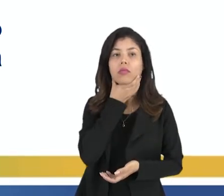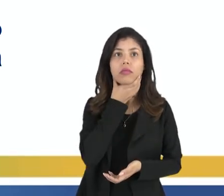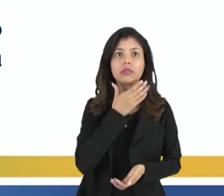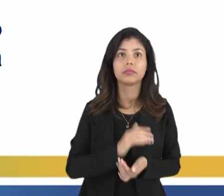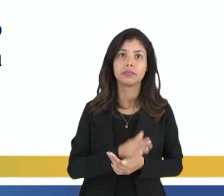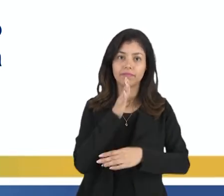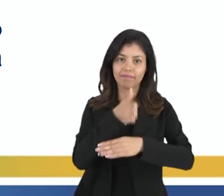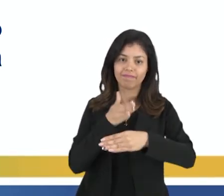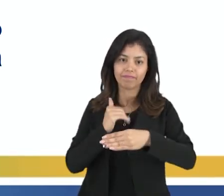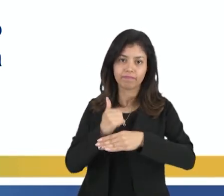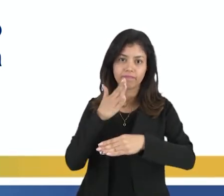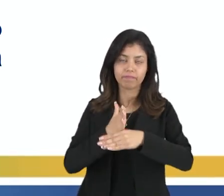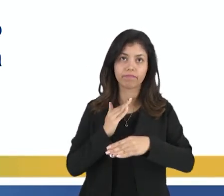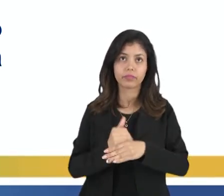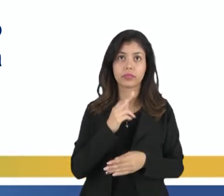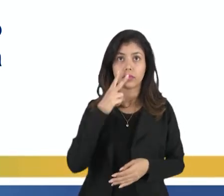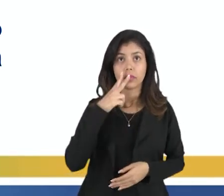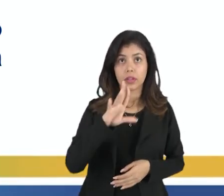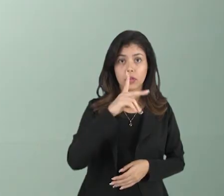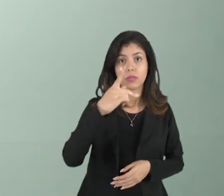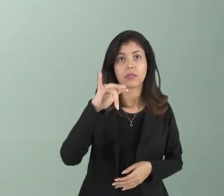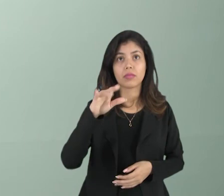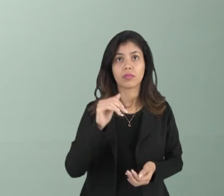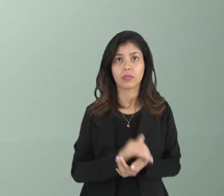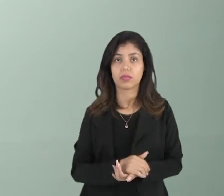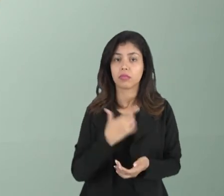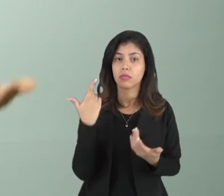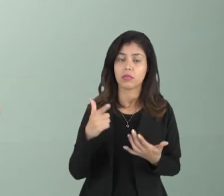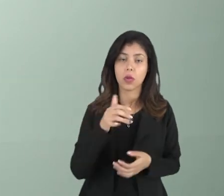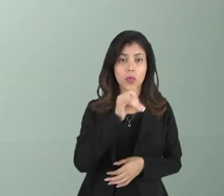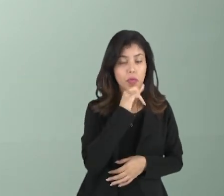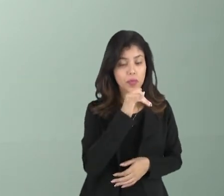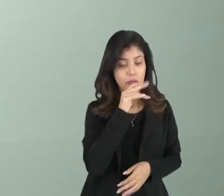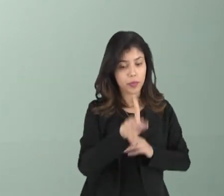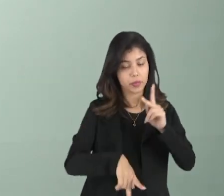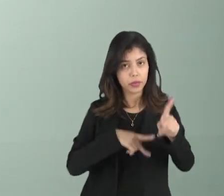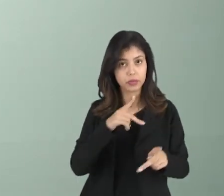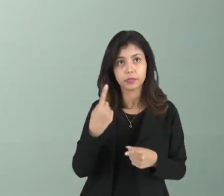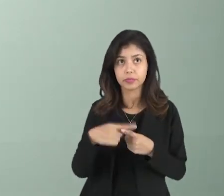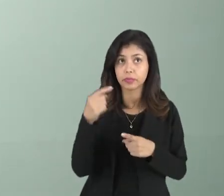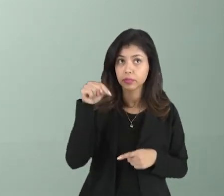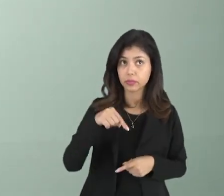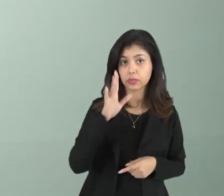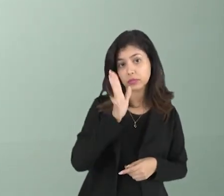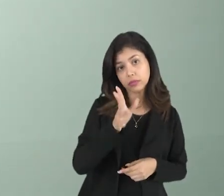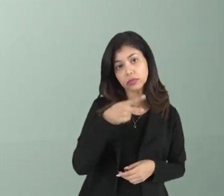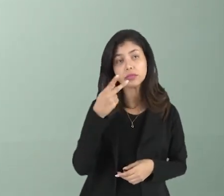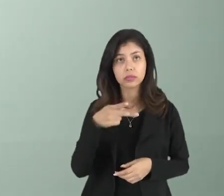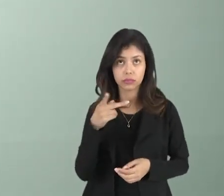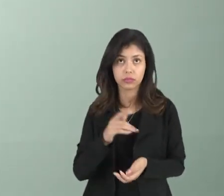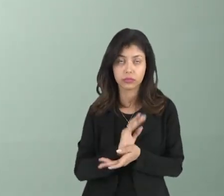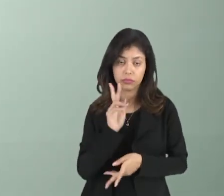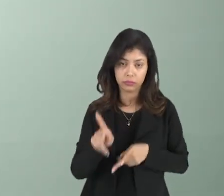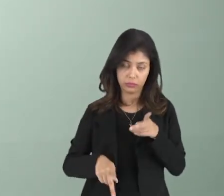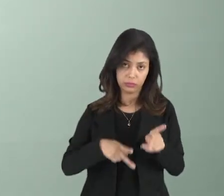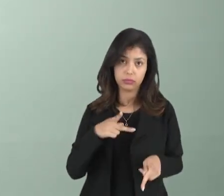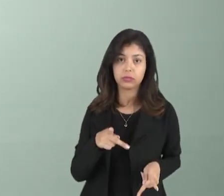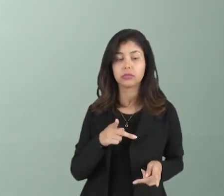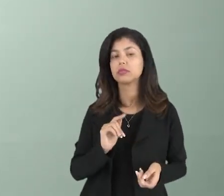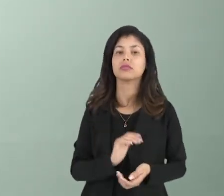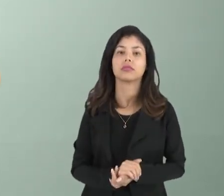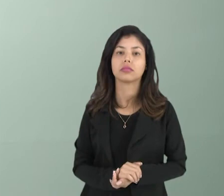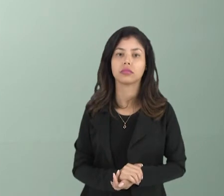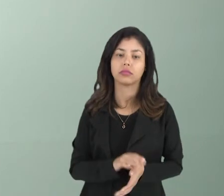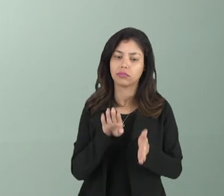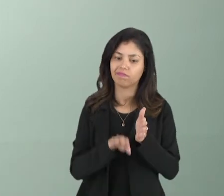e esquartejados aí para servir também como exemplo para a população, né? Porque aqui a gente já está falando da população, né, da